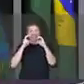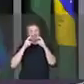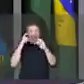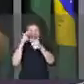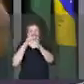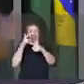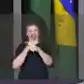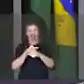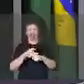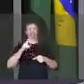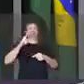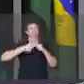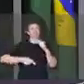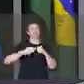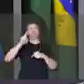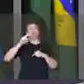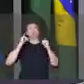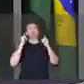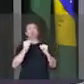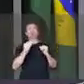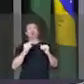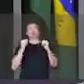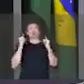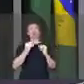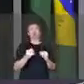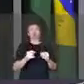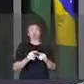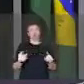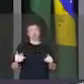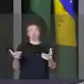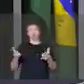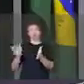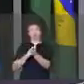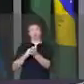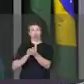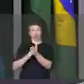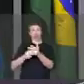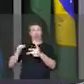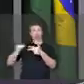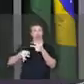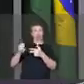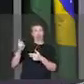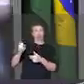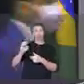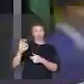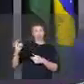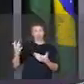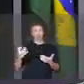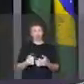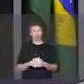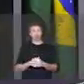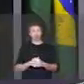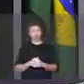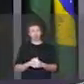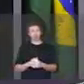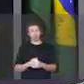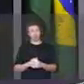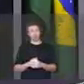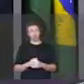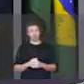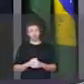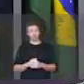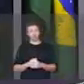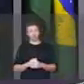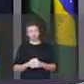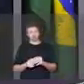nunca mais, tortura nunca mais, e estão aplaudindo tamanha ilegalidade, tamanho abuso de